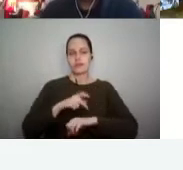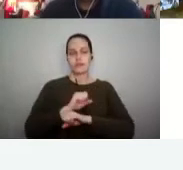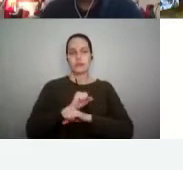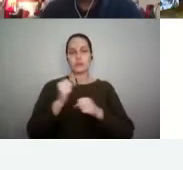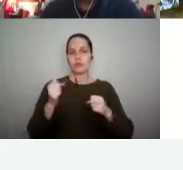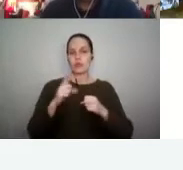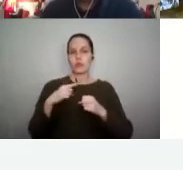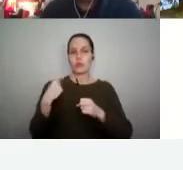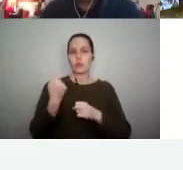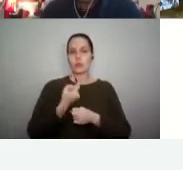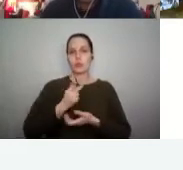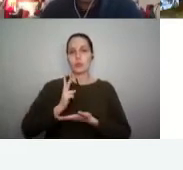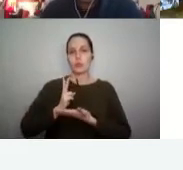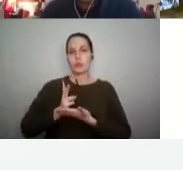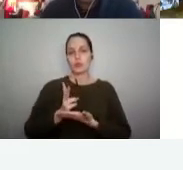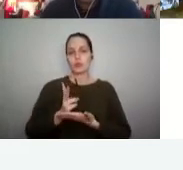mantermos